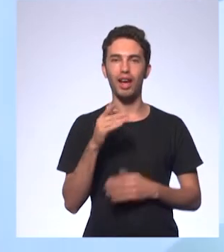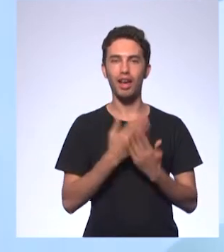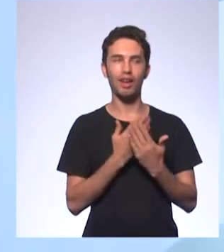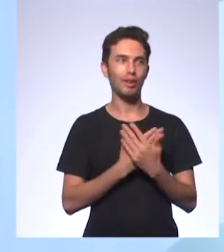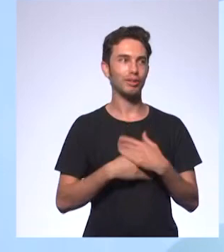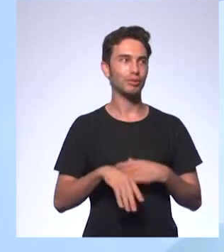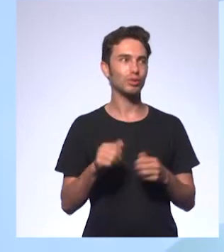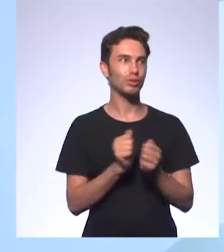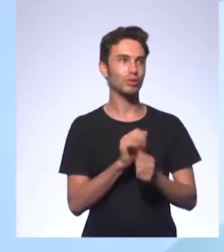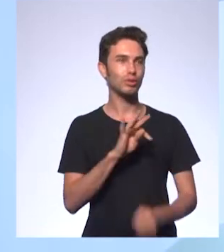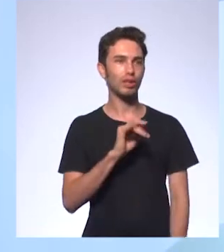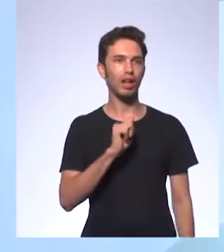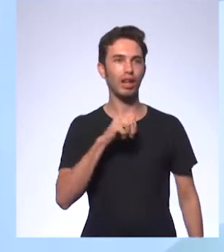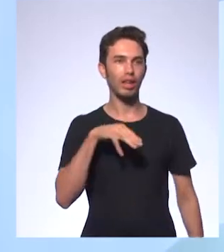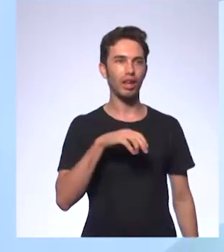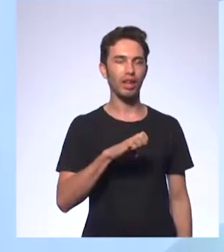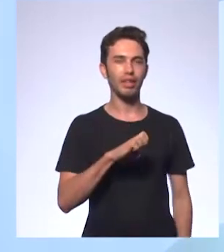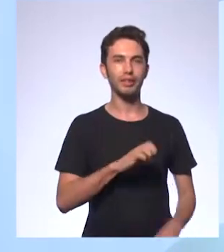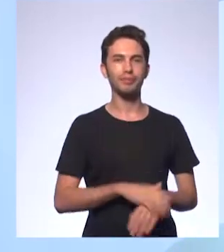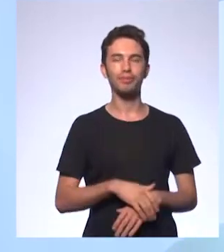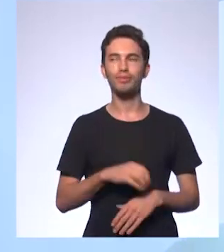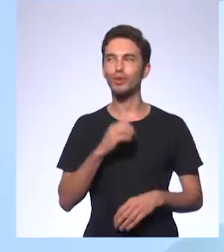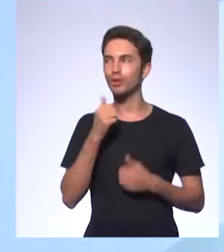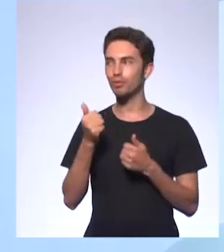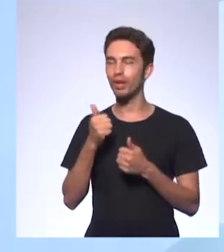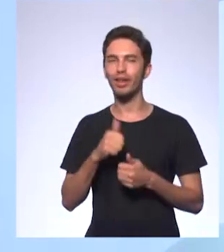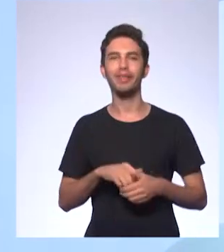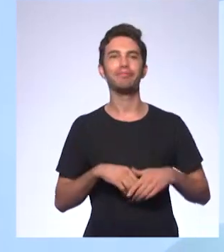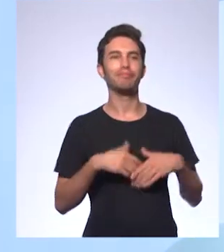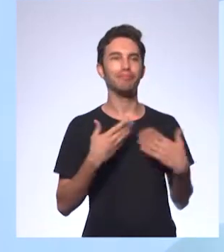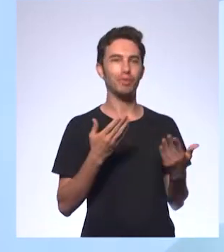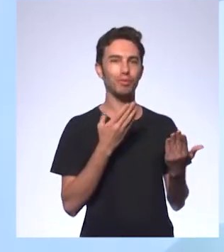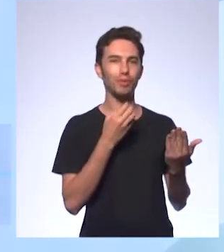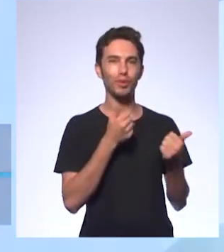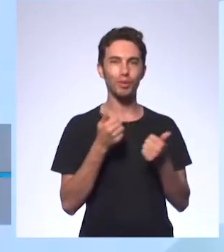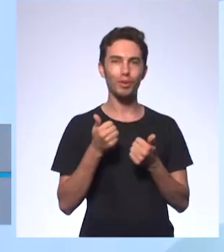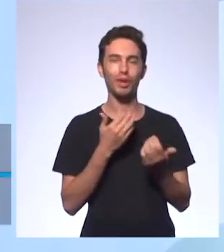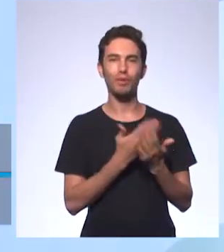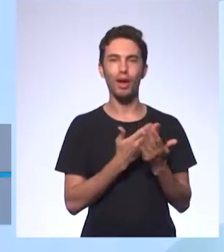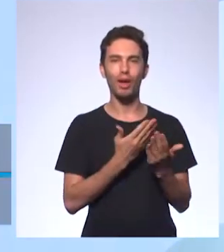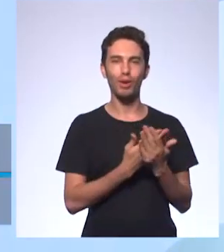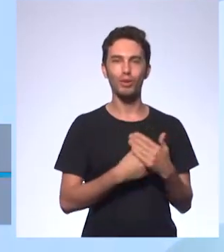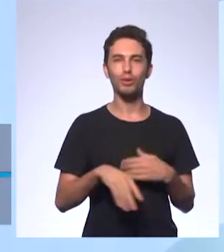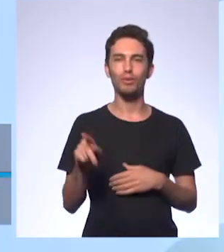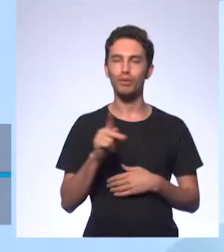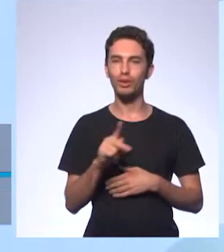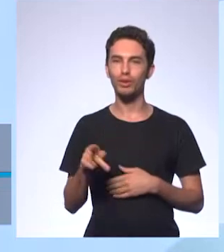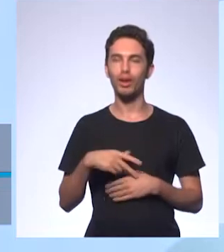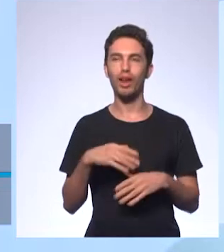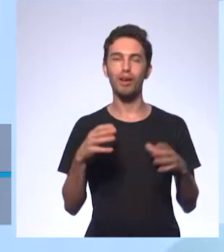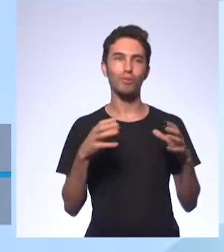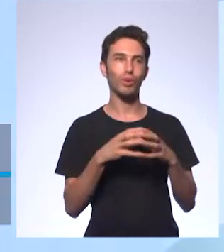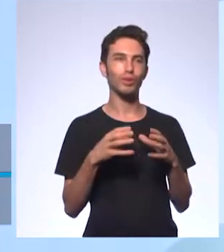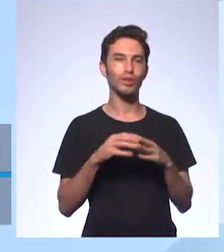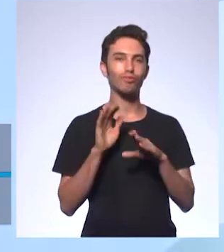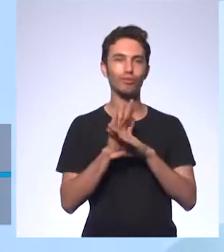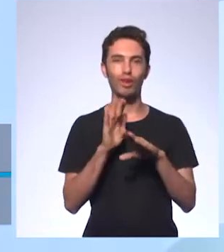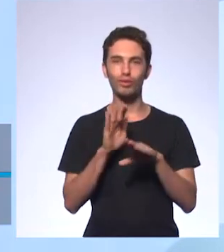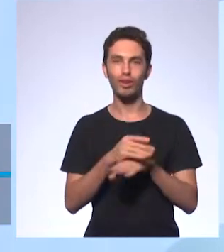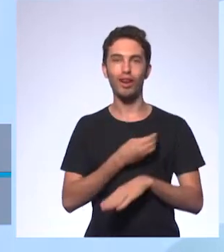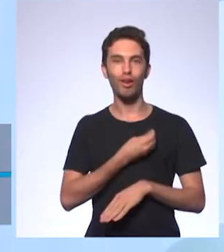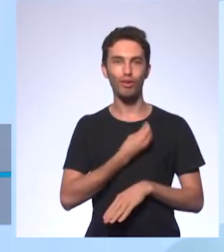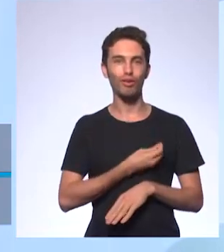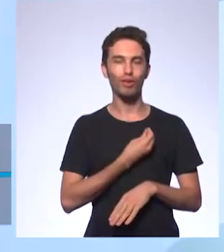Tayana. Tudo jóia, professor Mauro, alunos, professores que estão nos acompanhando, a produção que está aqui nos ajudando ao vivo,